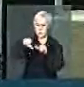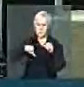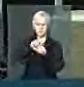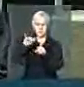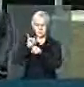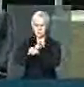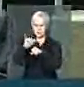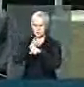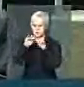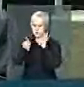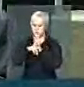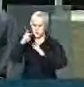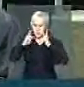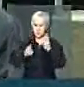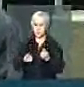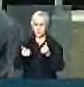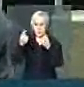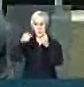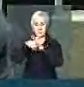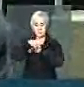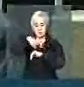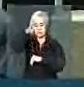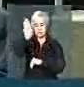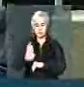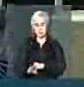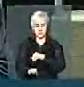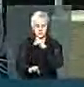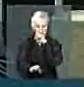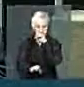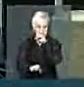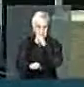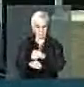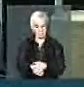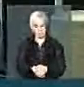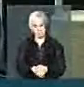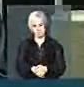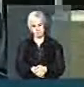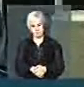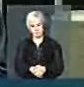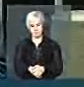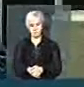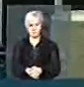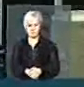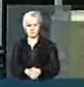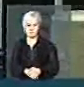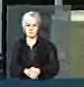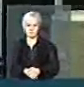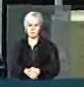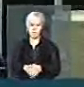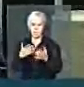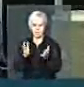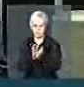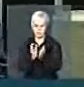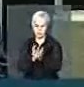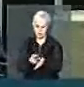estrutural na política econômica, que não é esse tripé econômico, que mantém